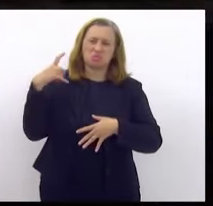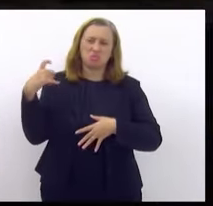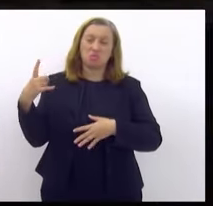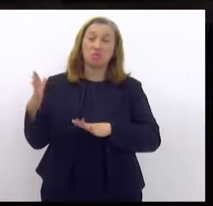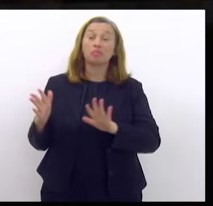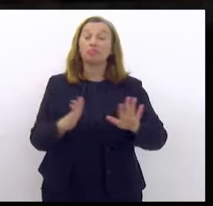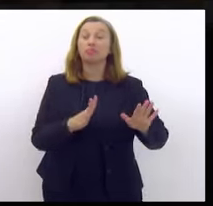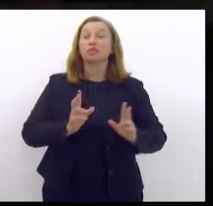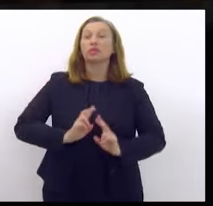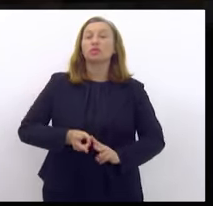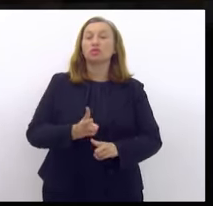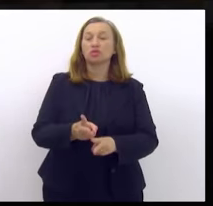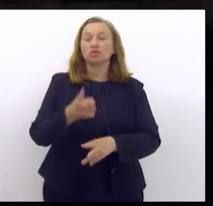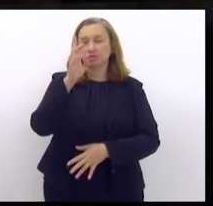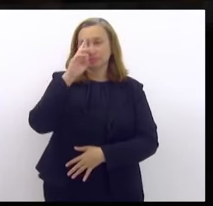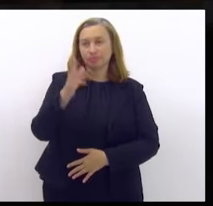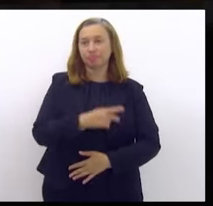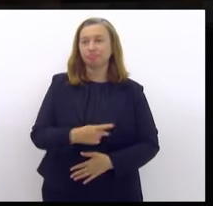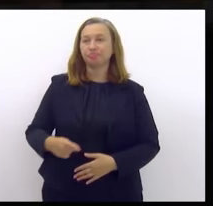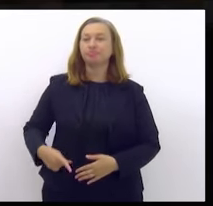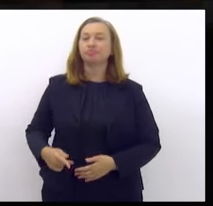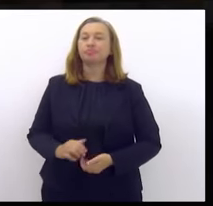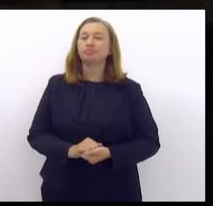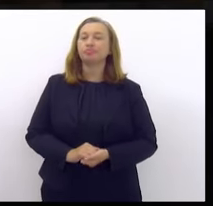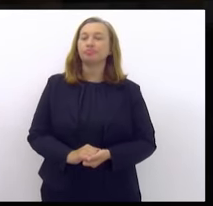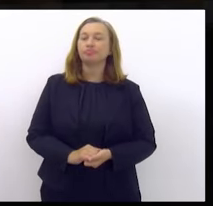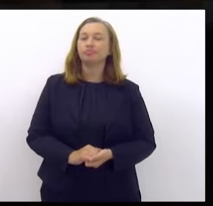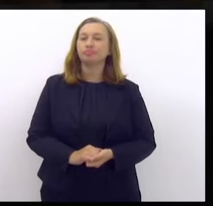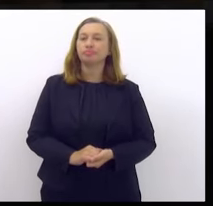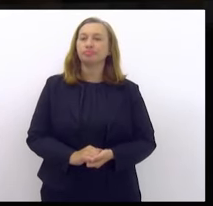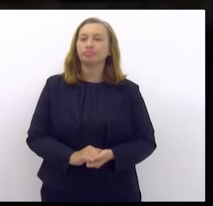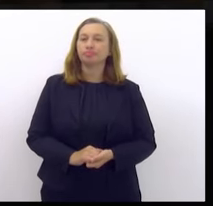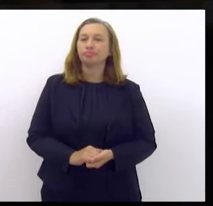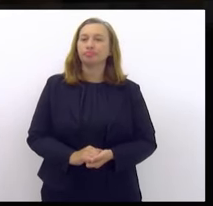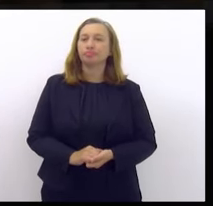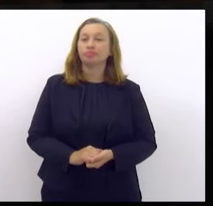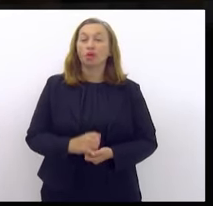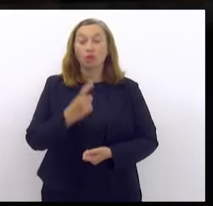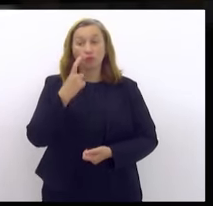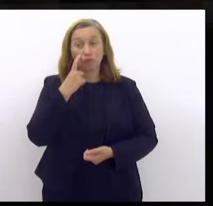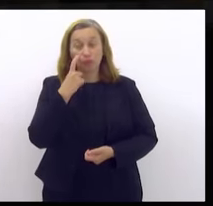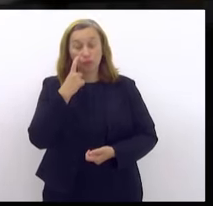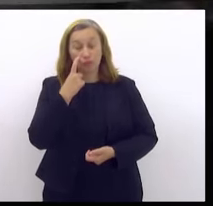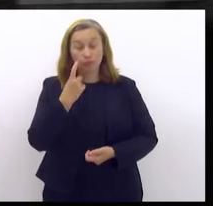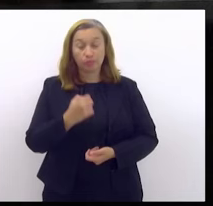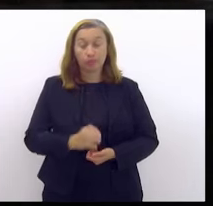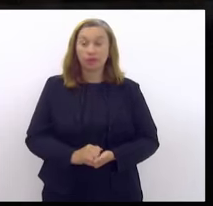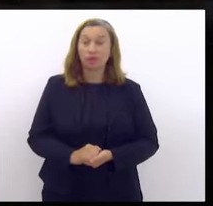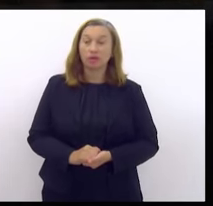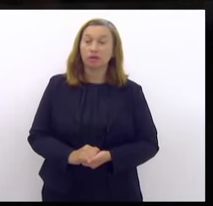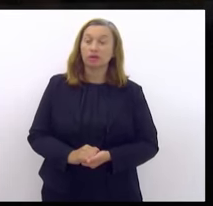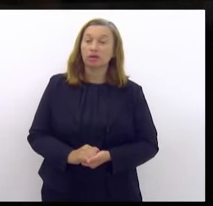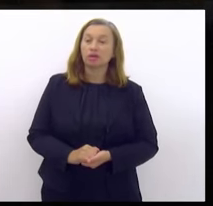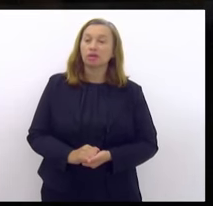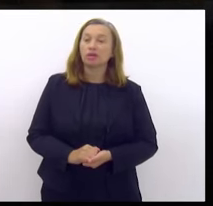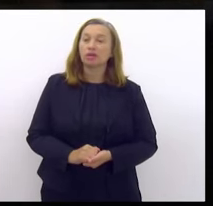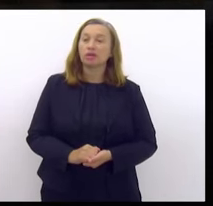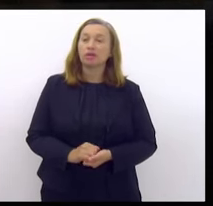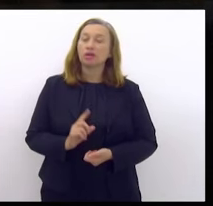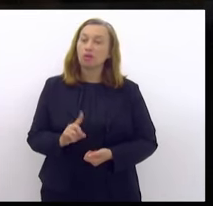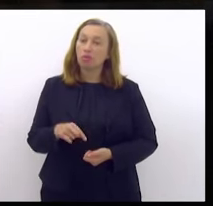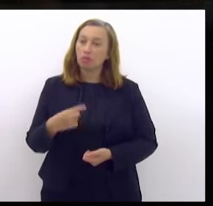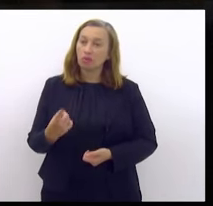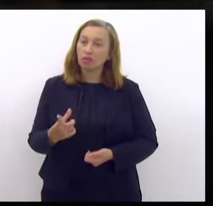Bom, mas continuando, senhor presidente. Mas continuando. Veja só. Daqui a pouco nós vamos ter